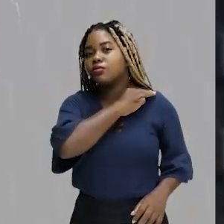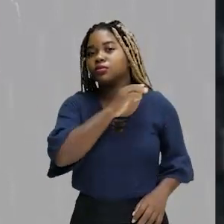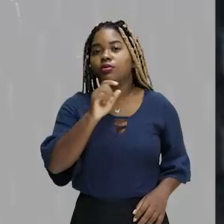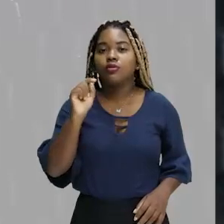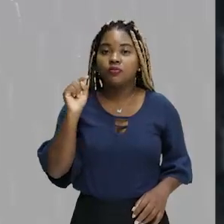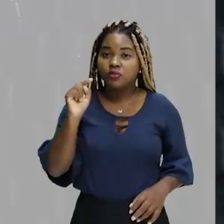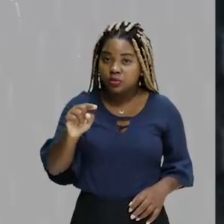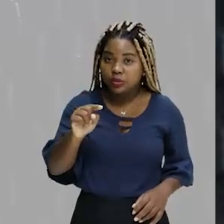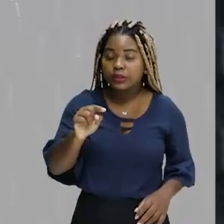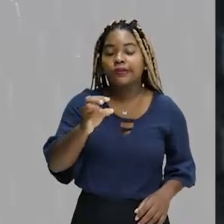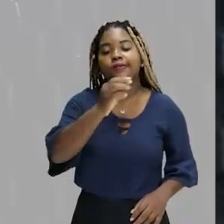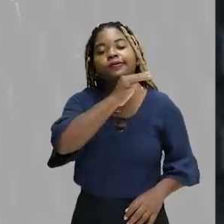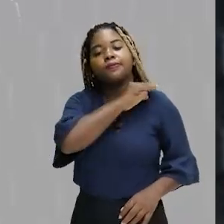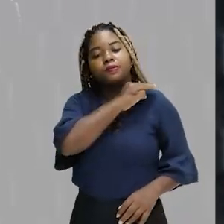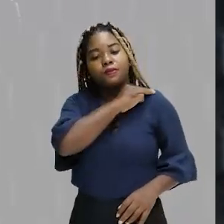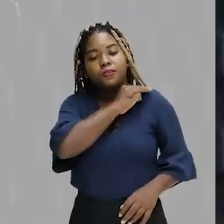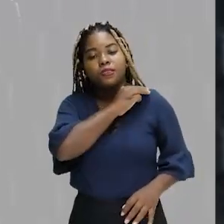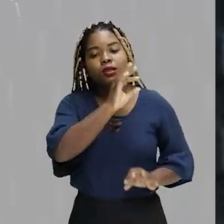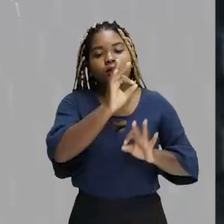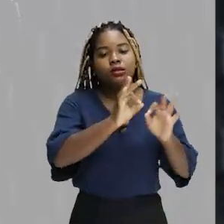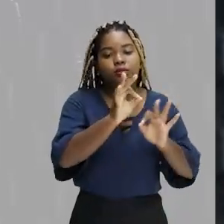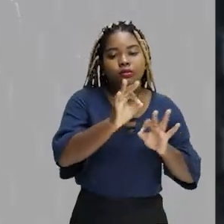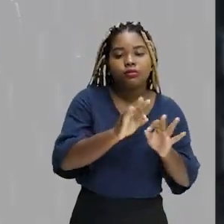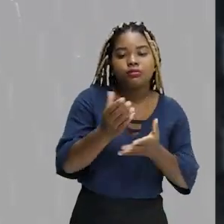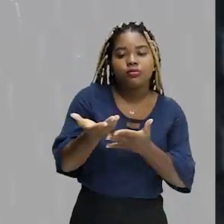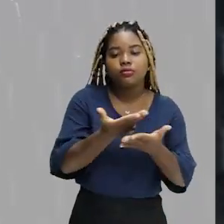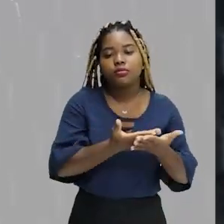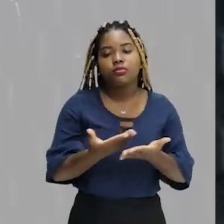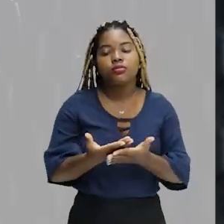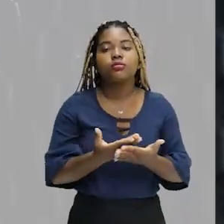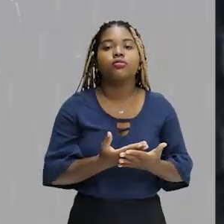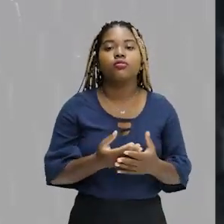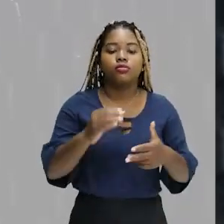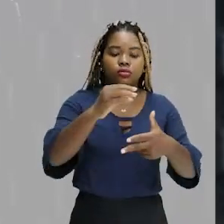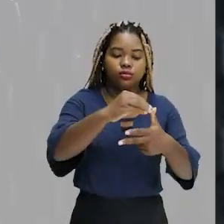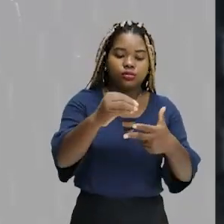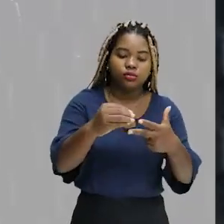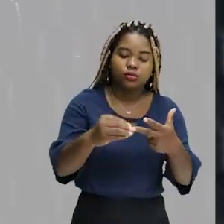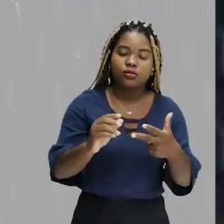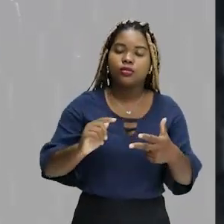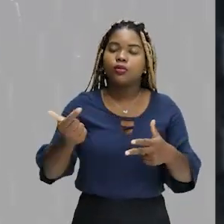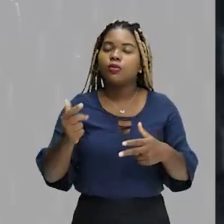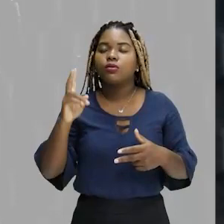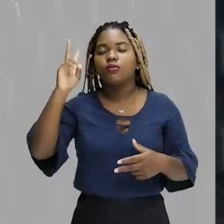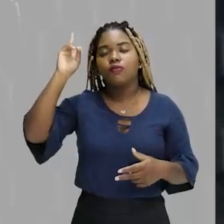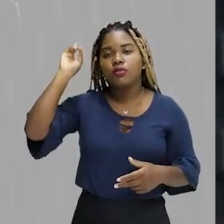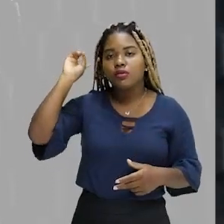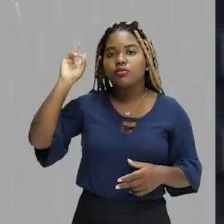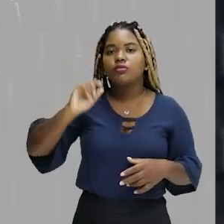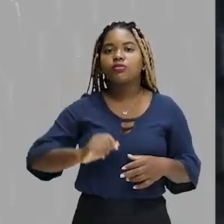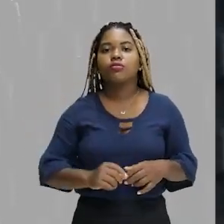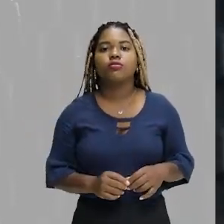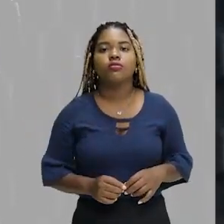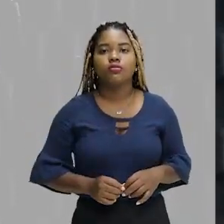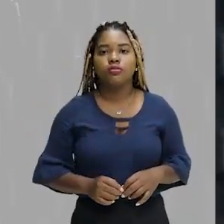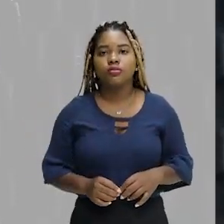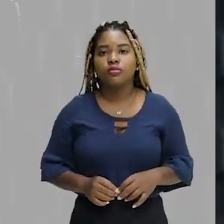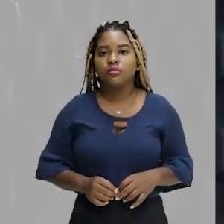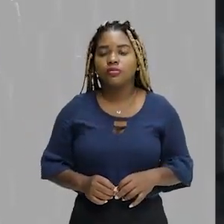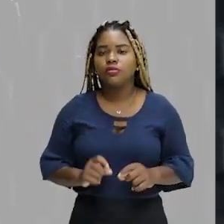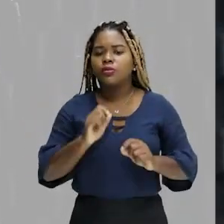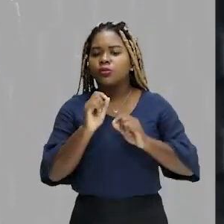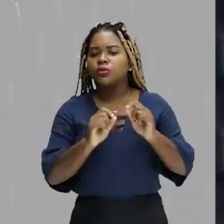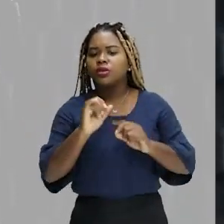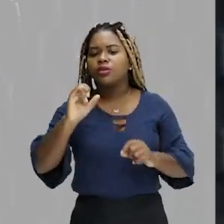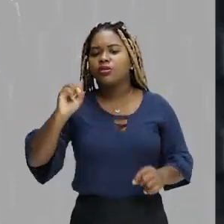que está fazendo terceirão, está se preparando para enfrentar o Enem, os outros vestibulares, ok? O que